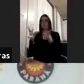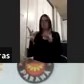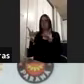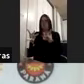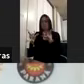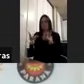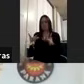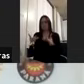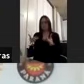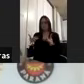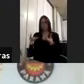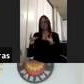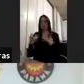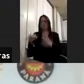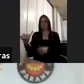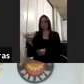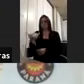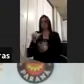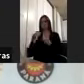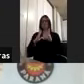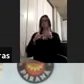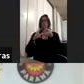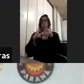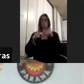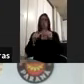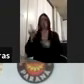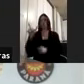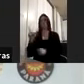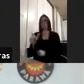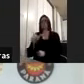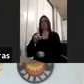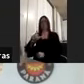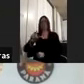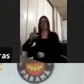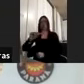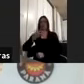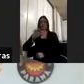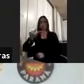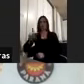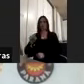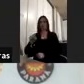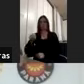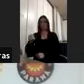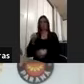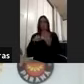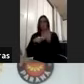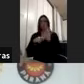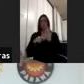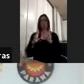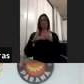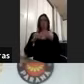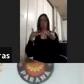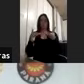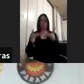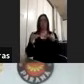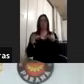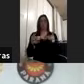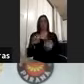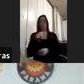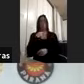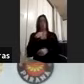sendo passada pelo nosso deputado estadual aqui, Luiz Cláudio Romanelli. Não dá para perder. Pessoal da